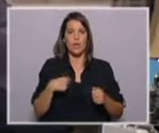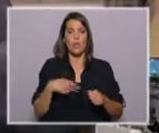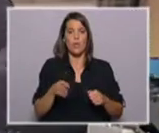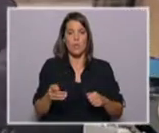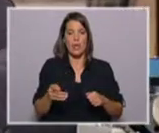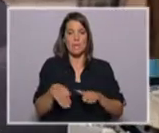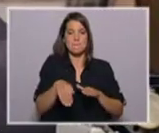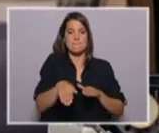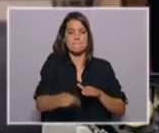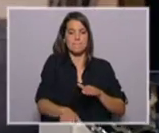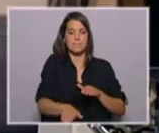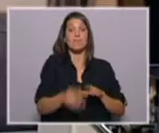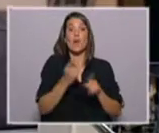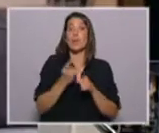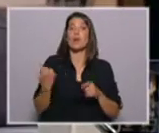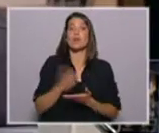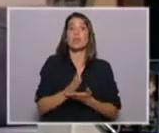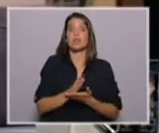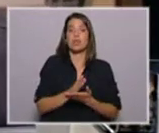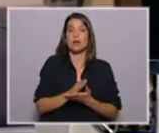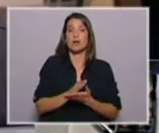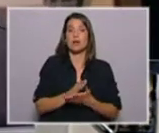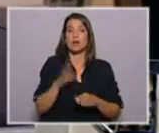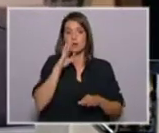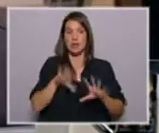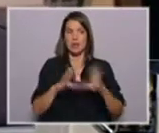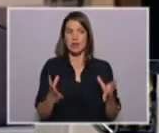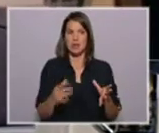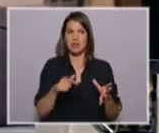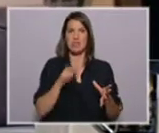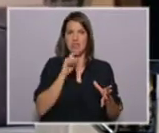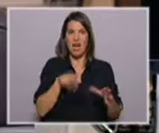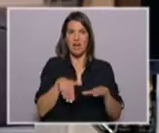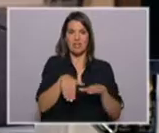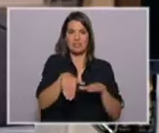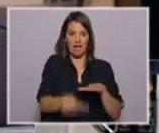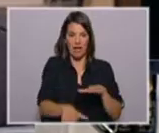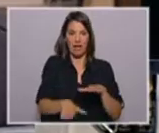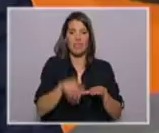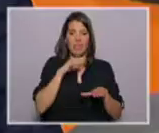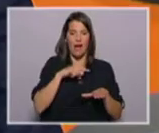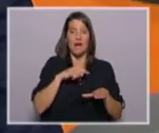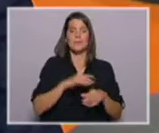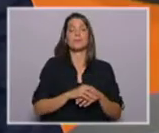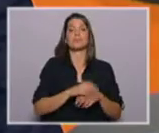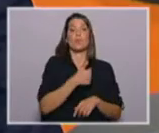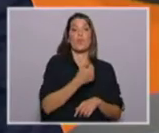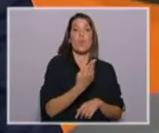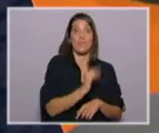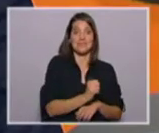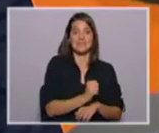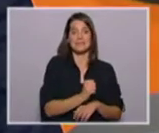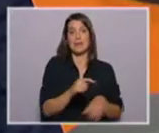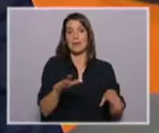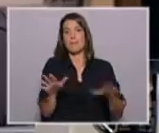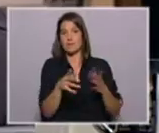ele hesita para perceber se tinha condições de segurança para saltar para a superfície da Lua. O Buzz Aldrin acontece mais ou menos a